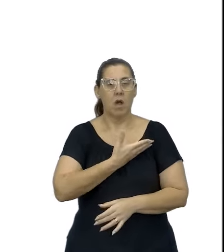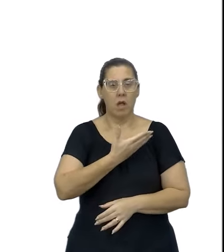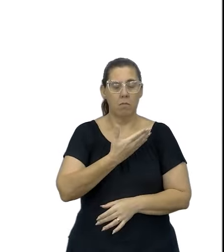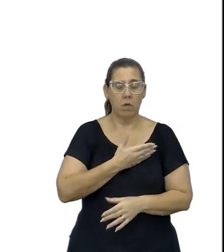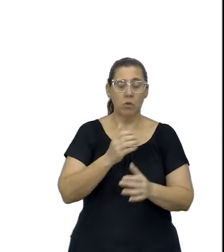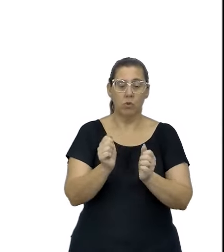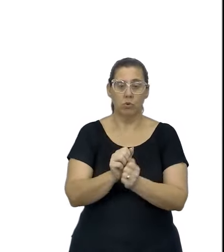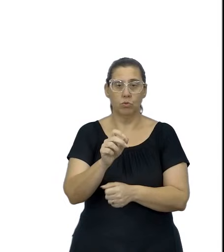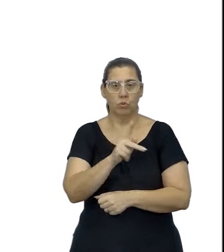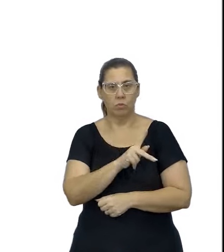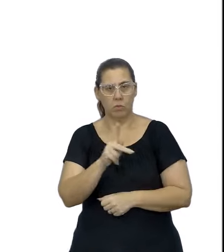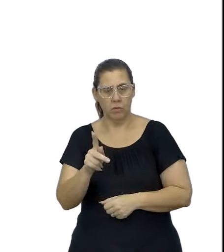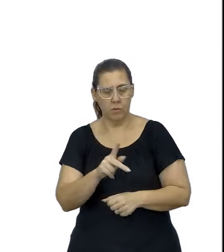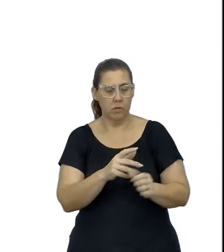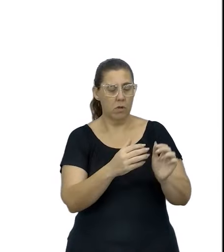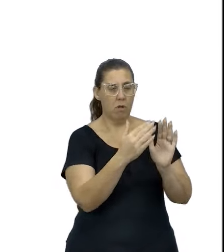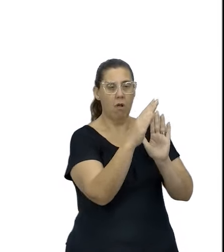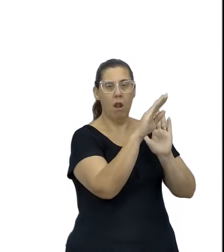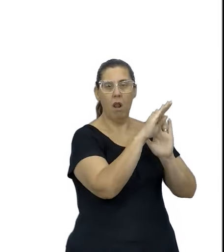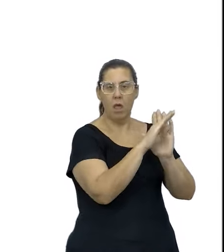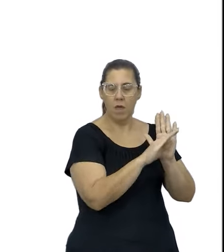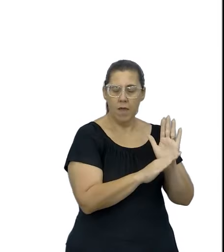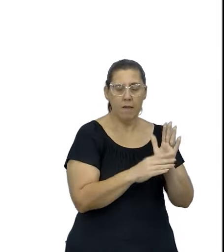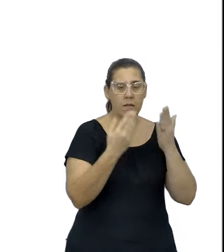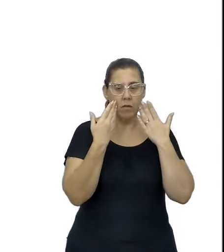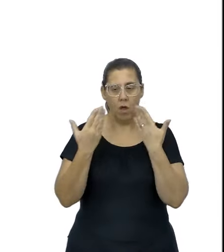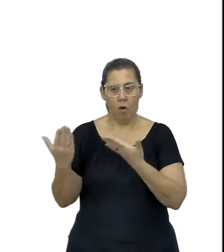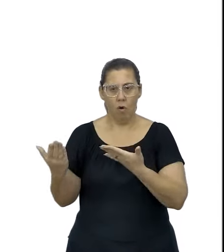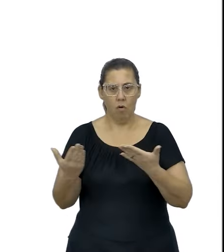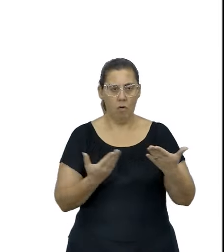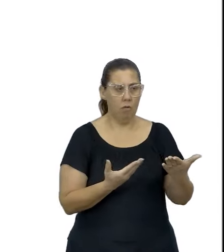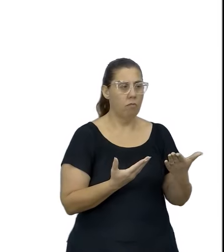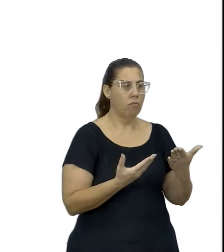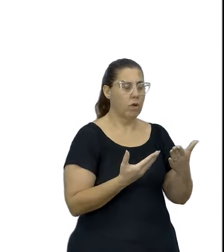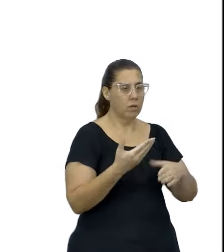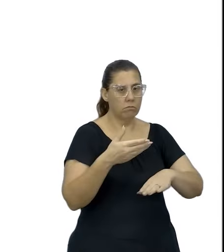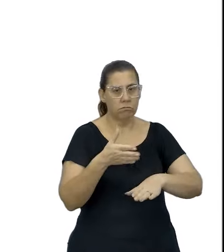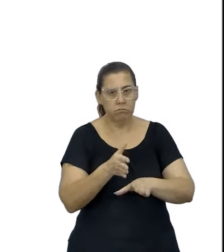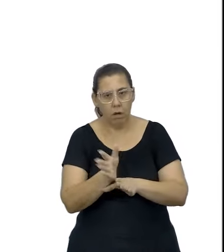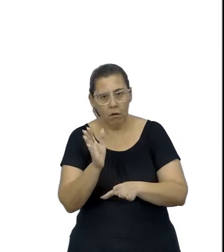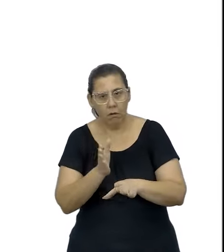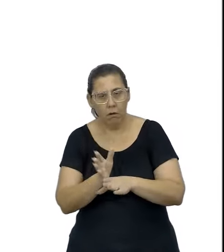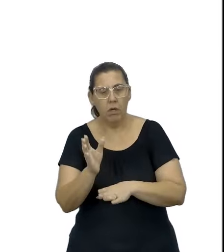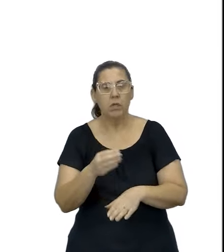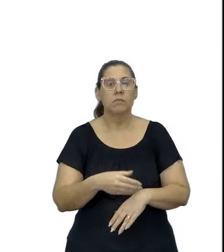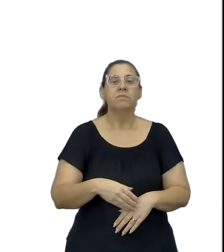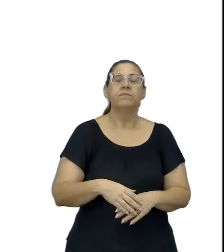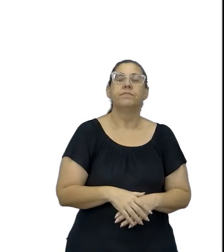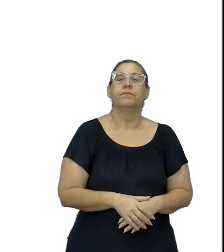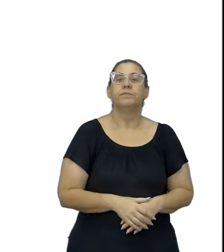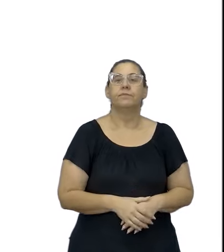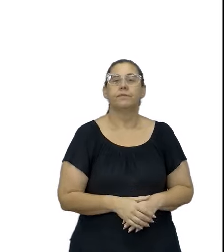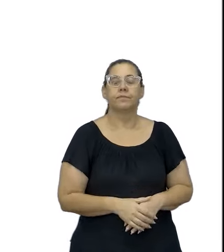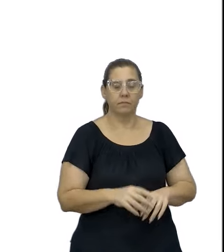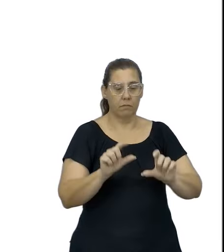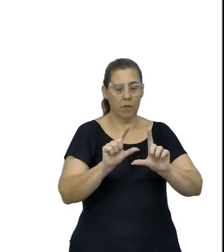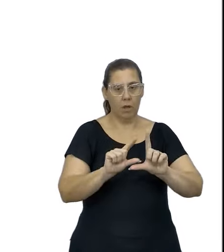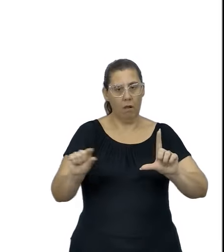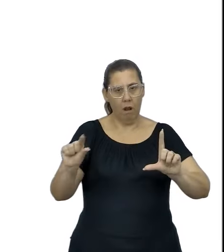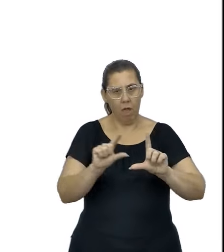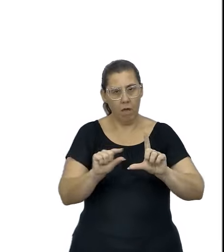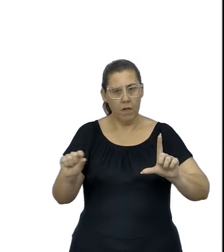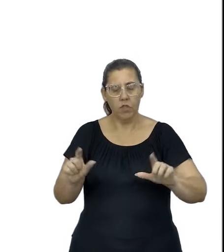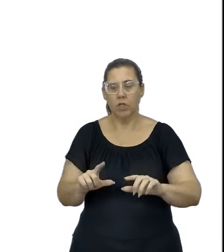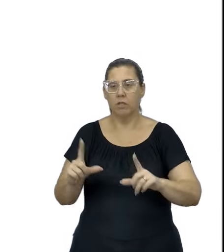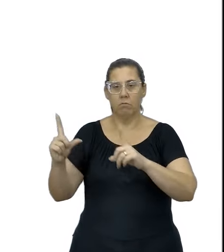do professor, listas, avisos, convites, receitas, instruções de montagem, legendas para álbuns,